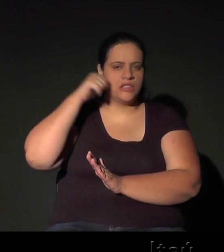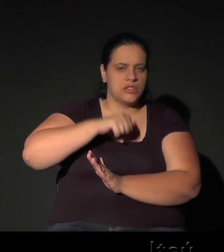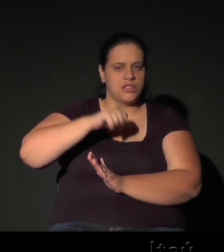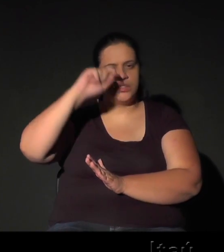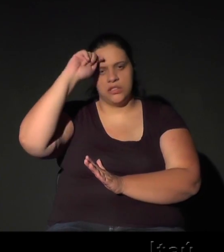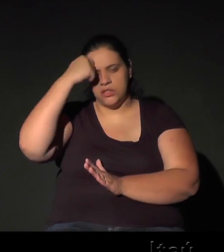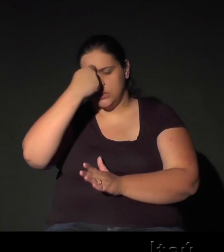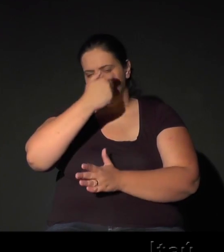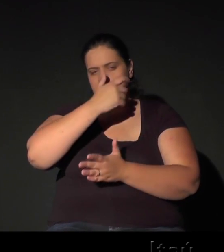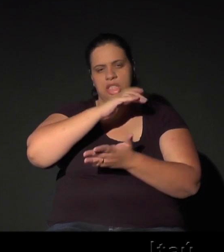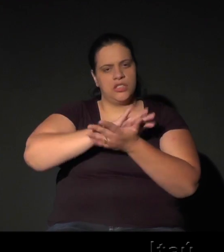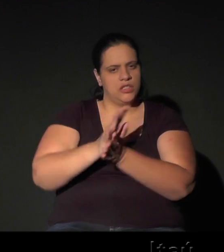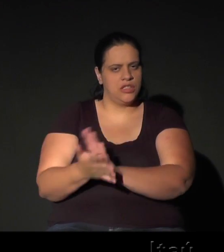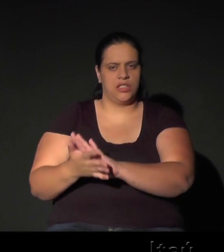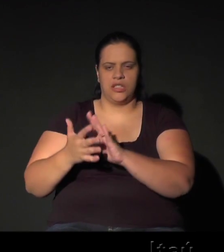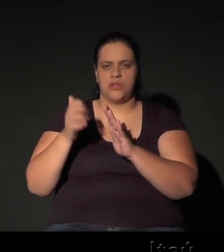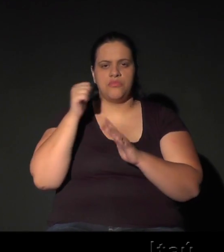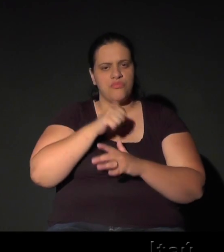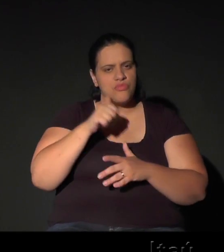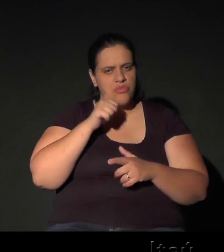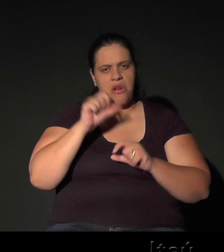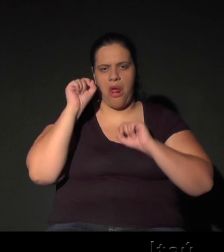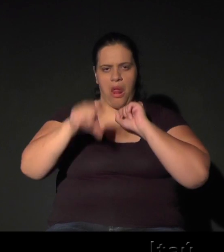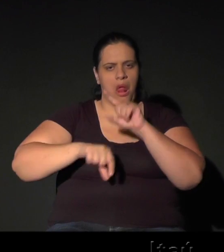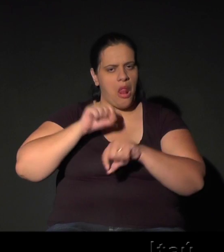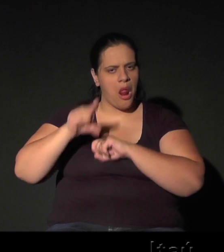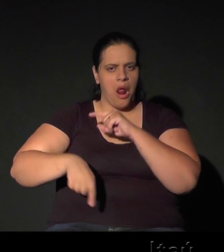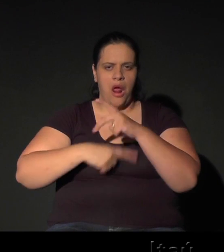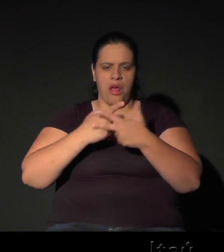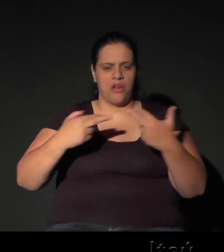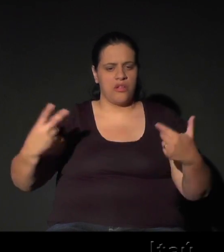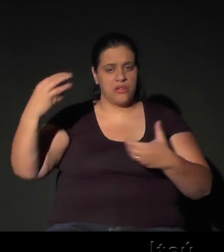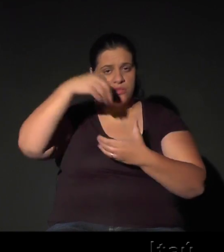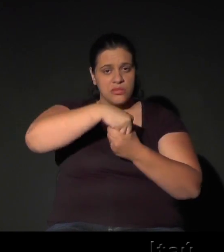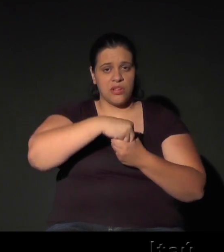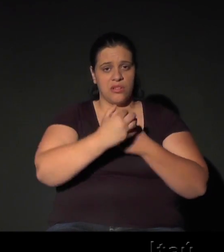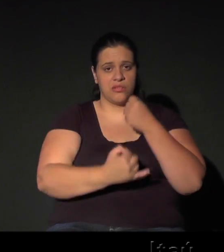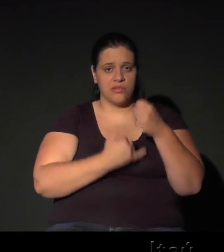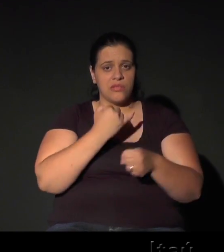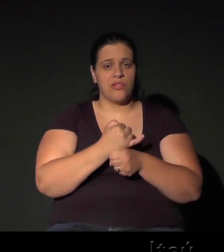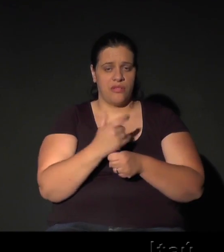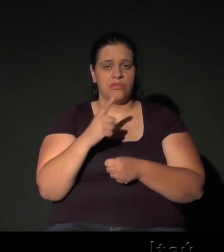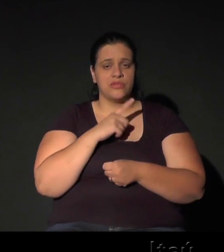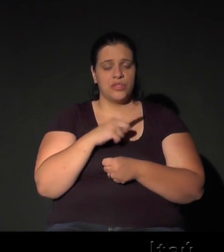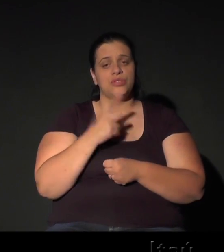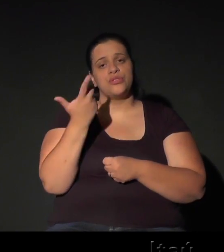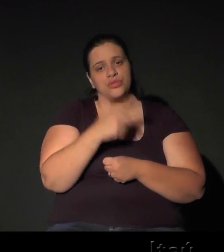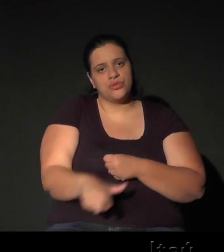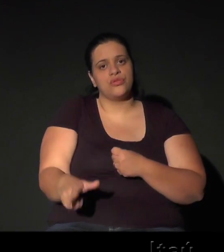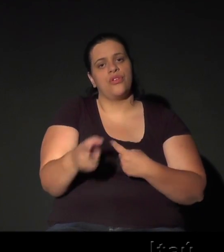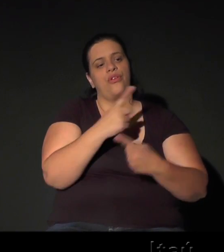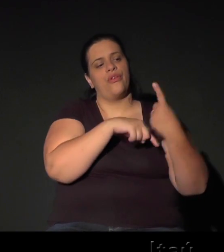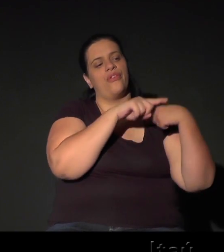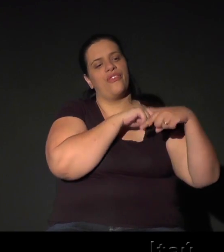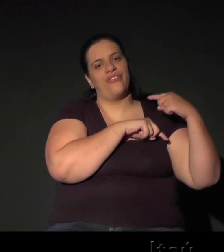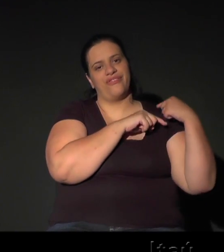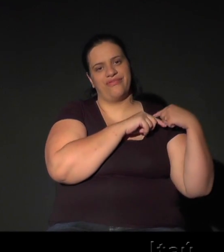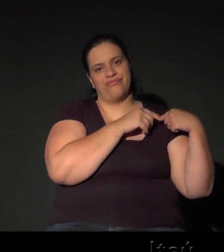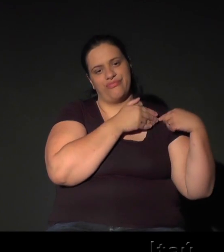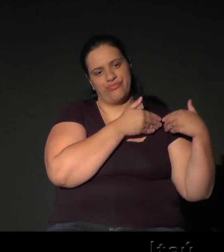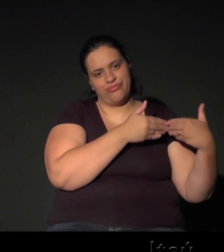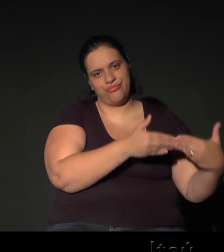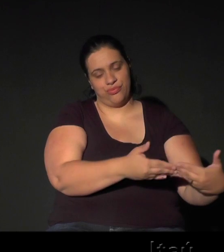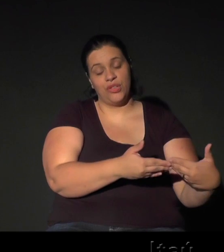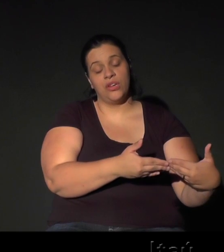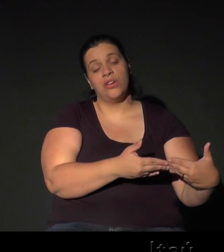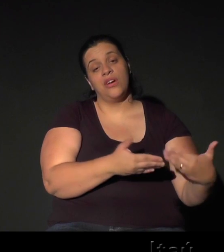interdições feminicídio né exacerbado e afirmado nessas redes né Eh eh reconfigurando todo um conservadorismo né então acho que a